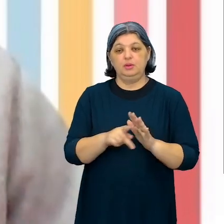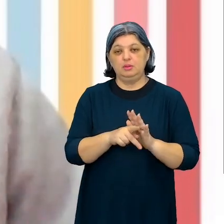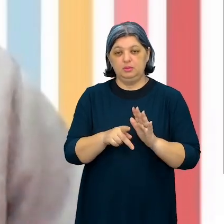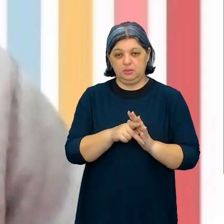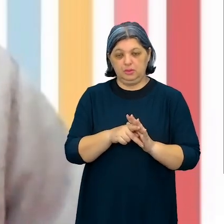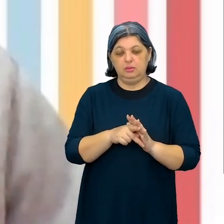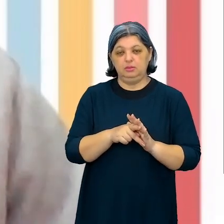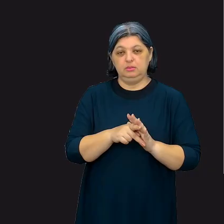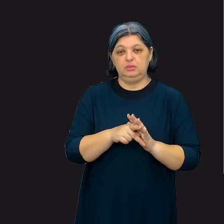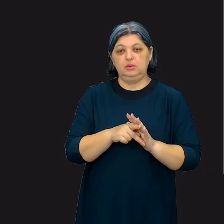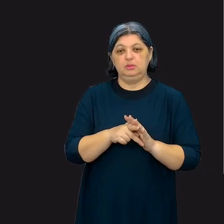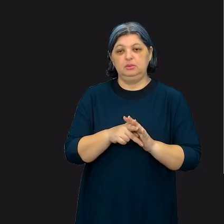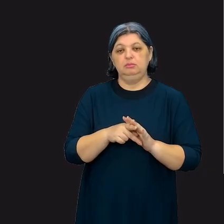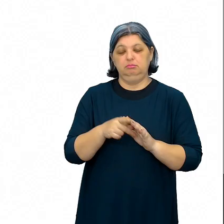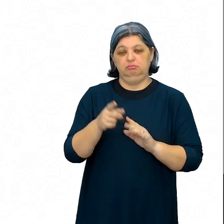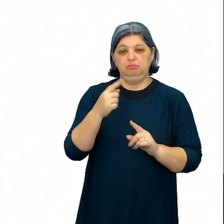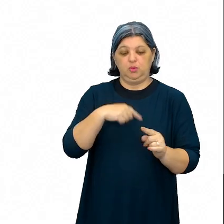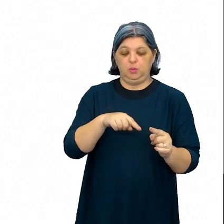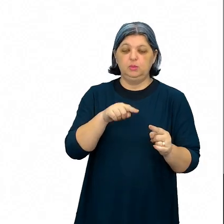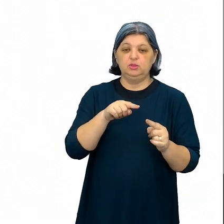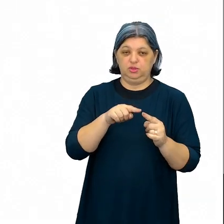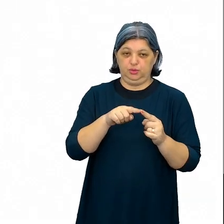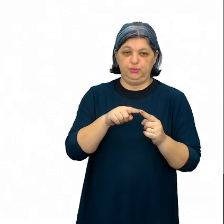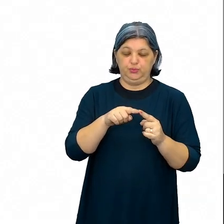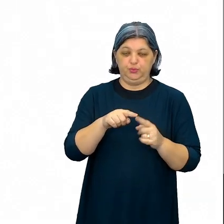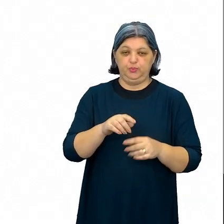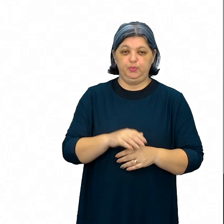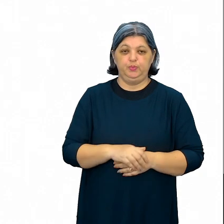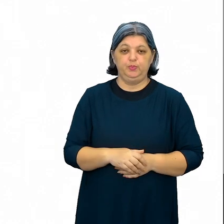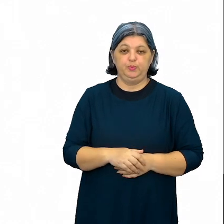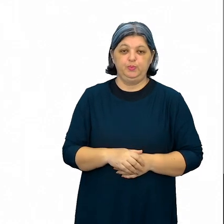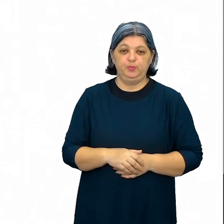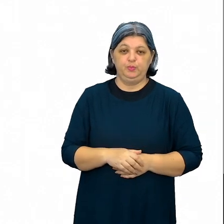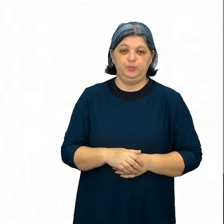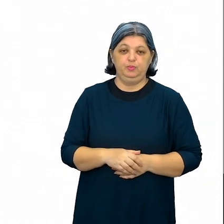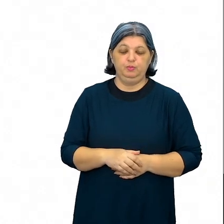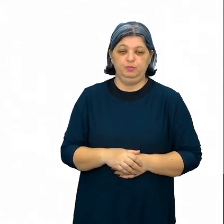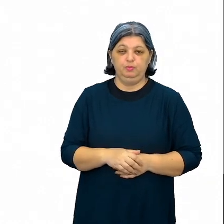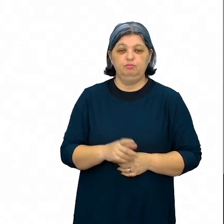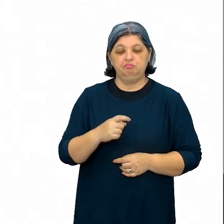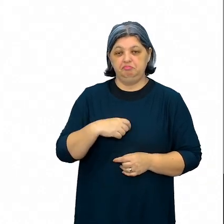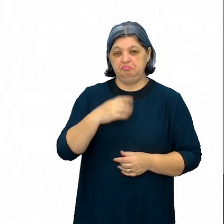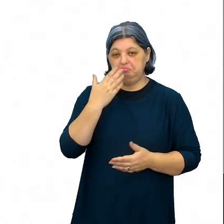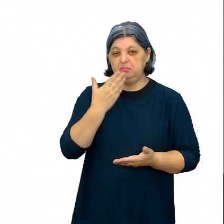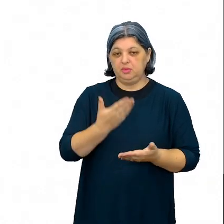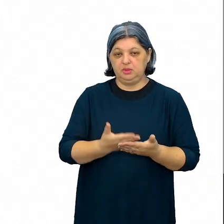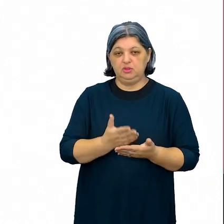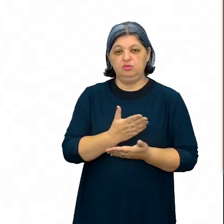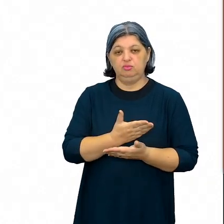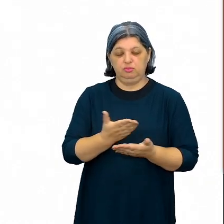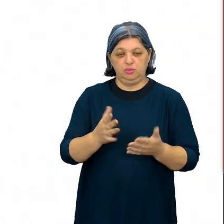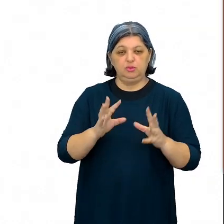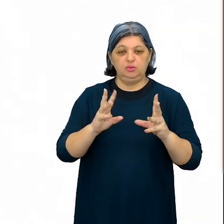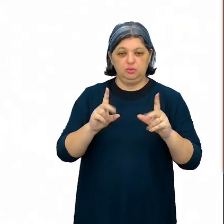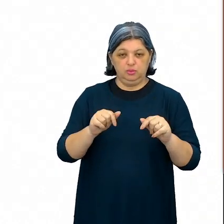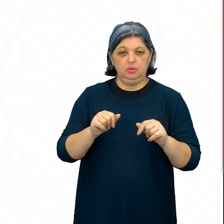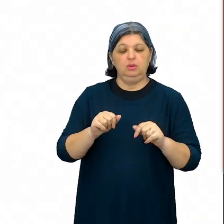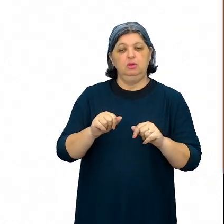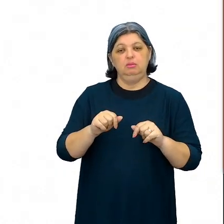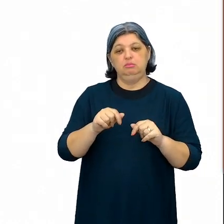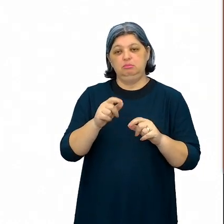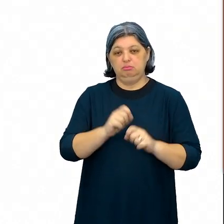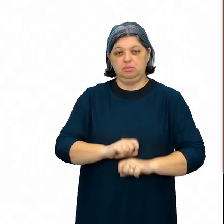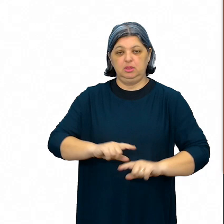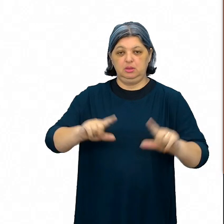de maneira bastante objetivo tá bem bom acredito eu que todos já já estejam aí visualizando nossa